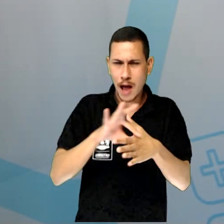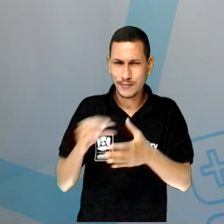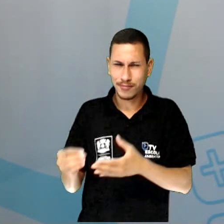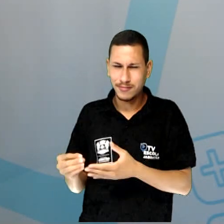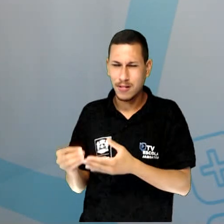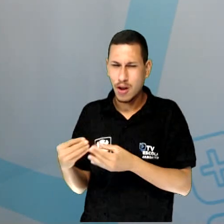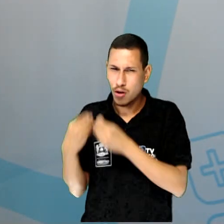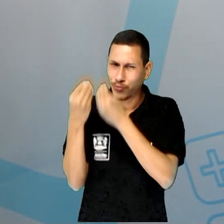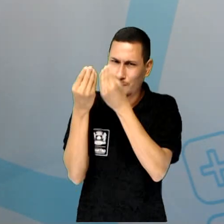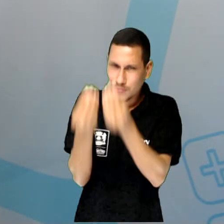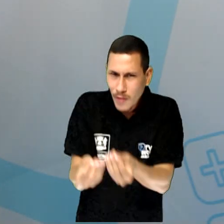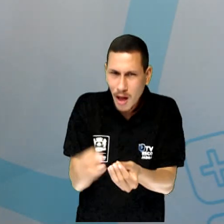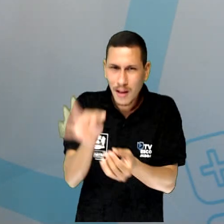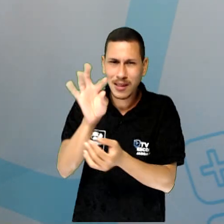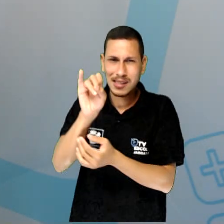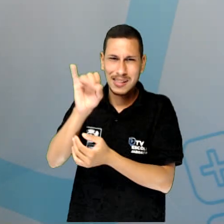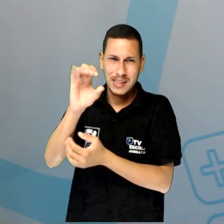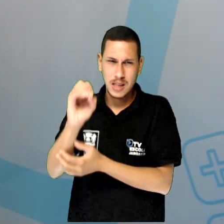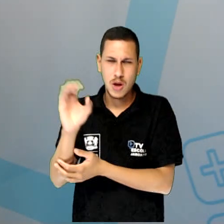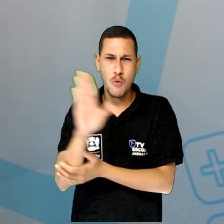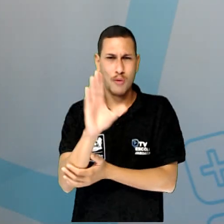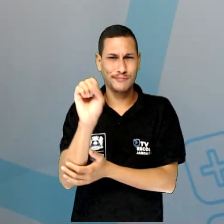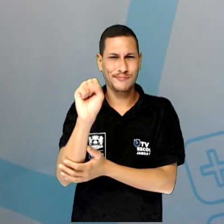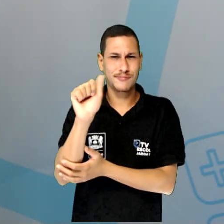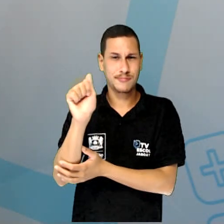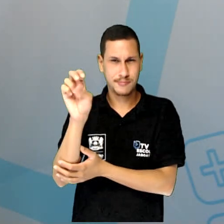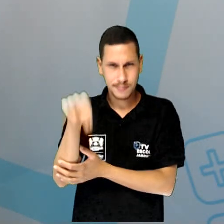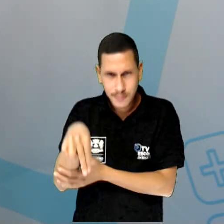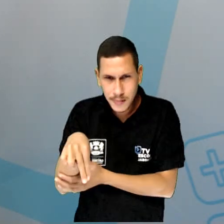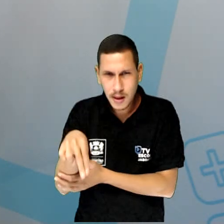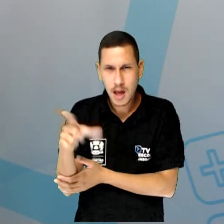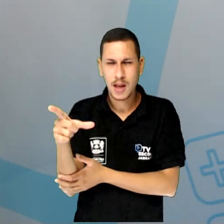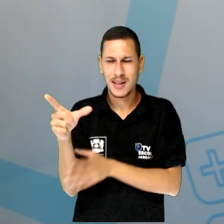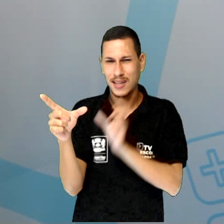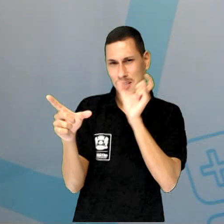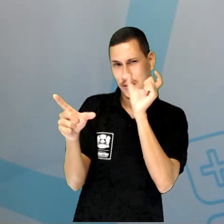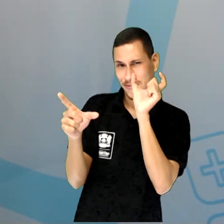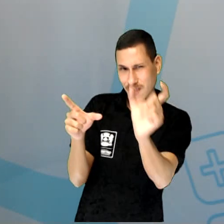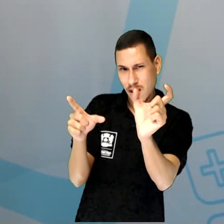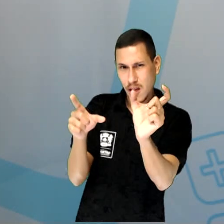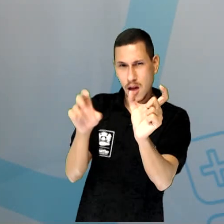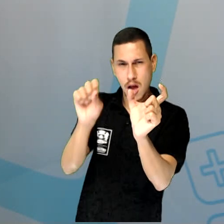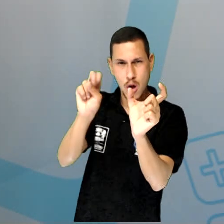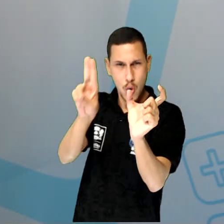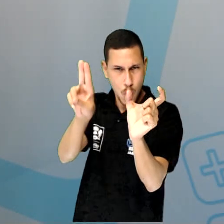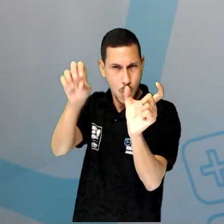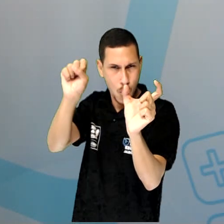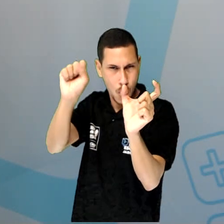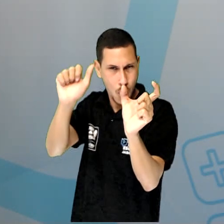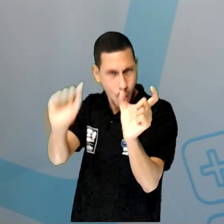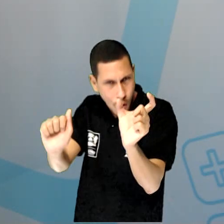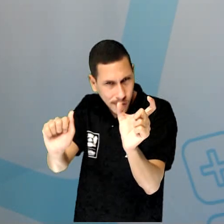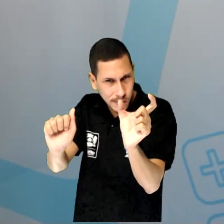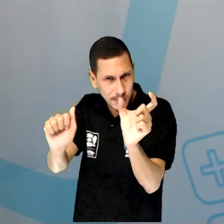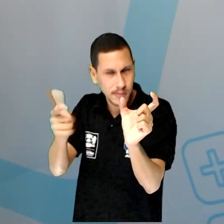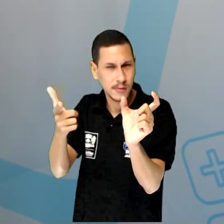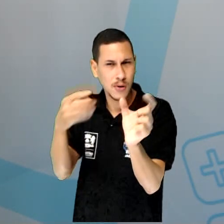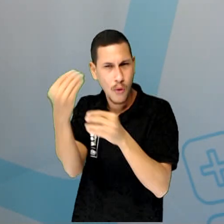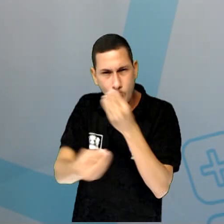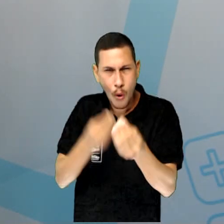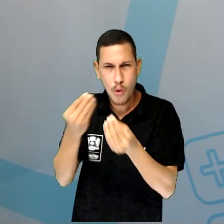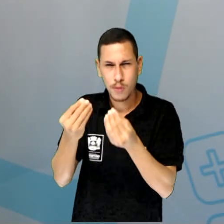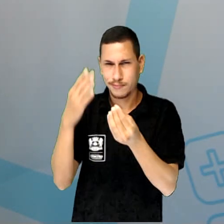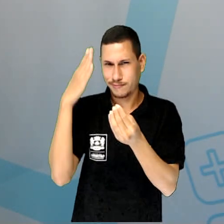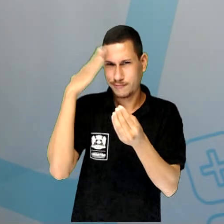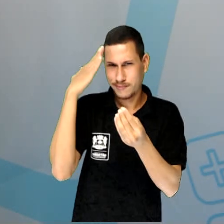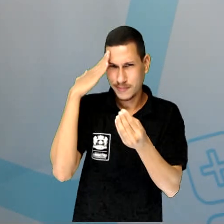pelo Tio Sam, ou Uncle Sam. E aí a sigla US ficou entendida como